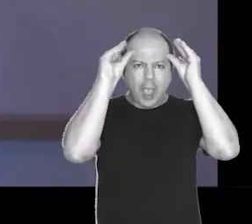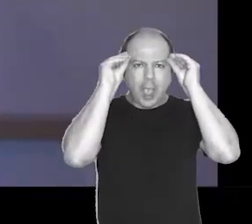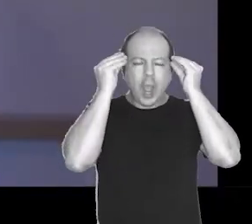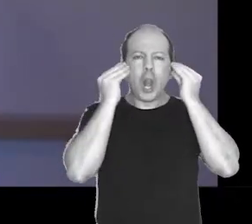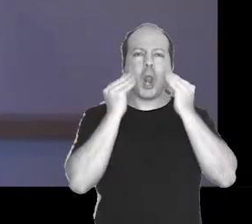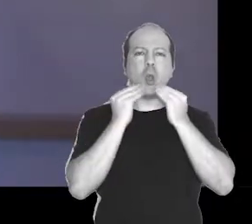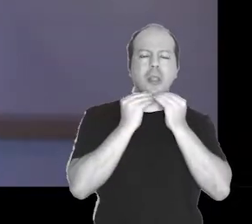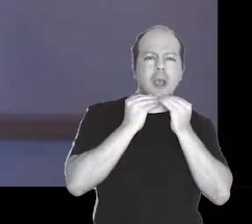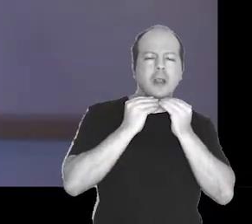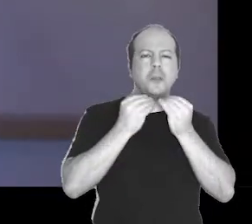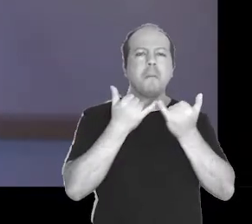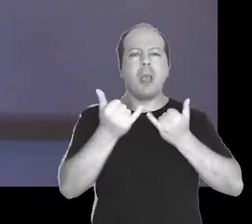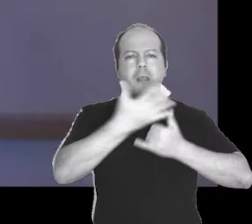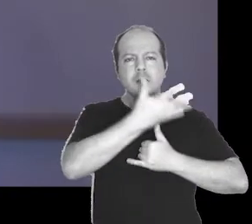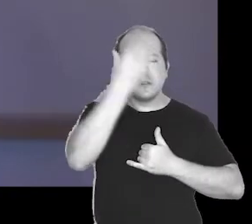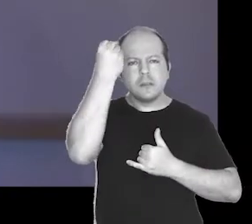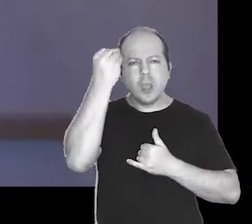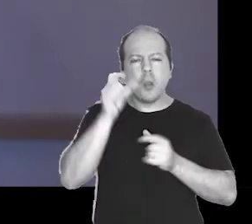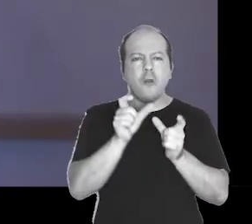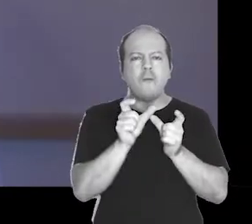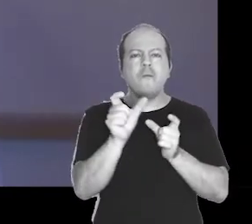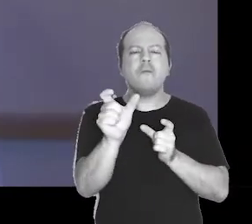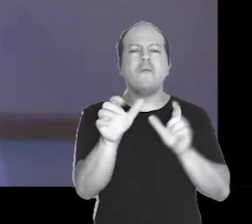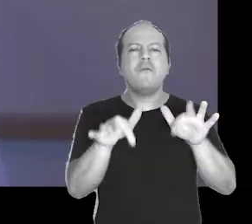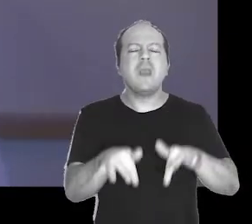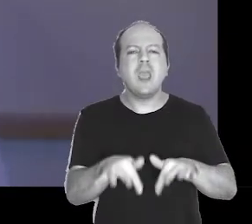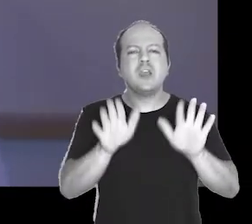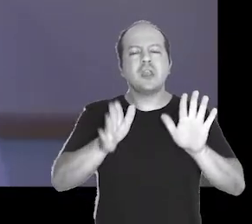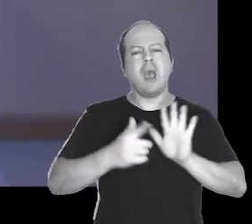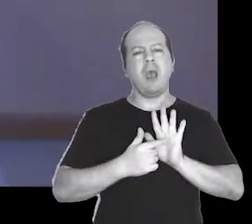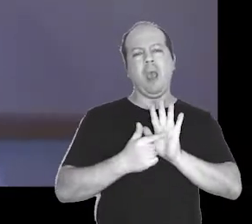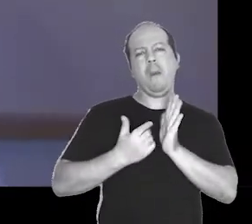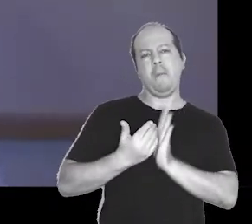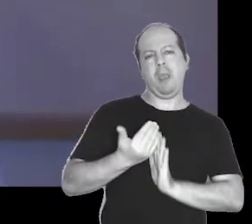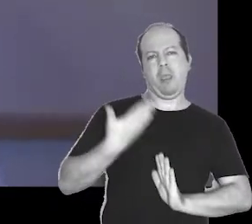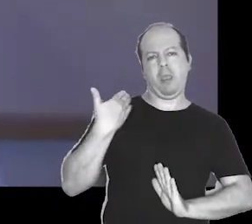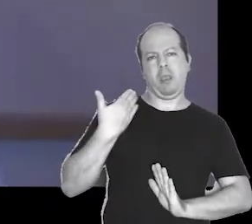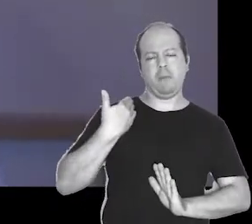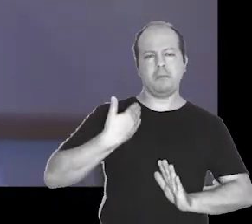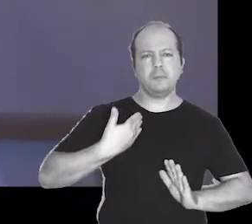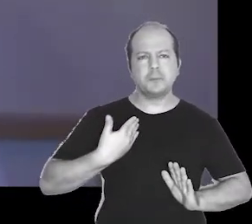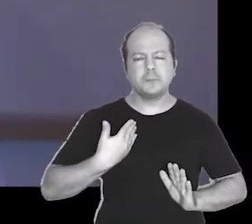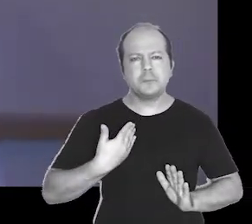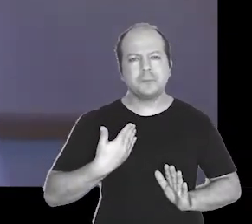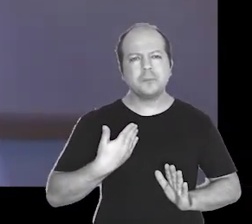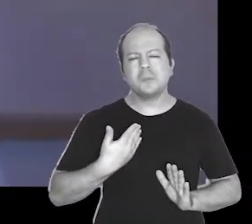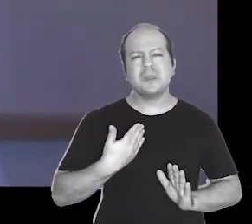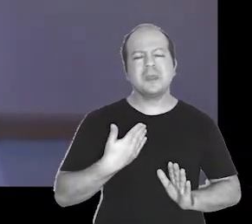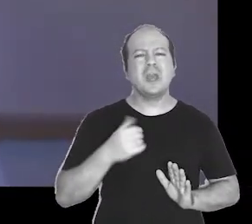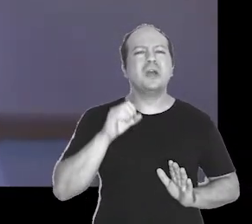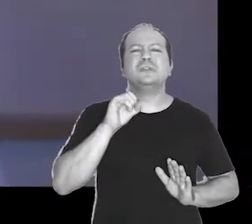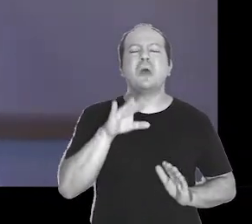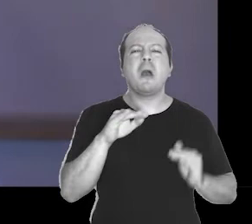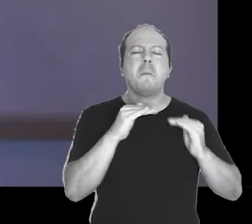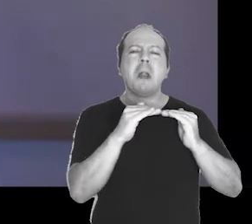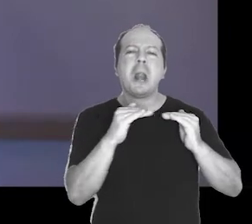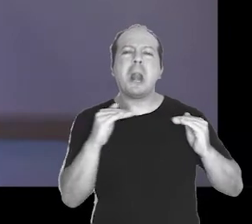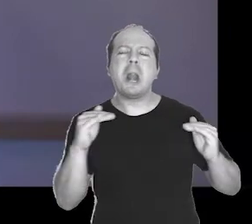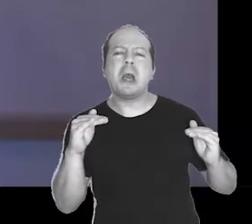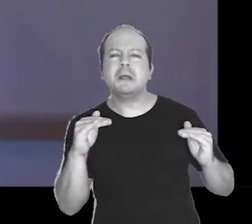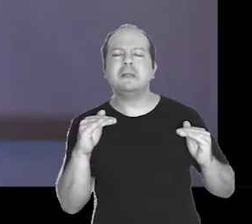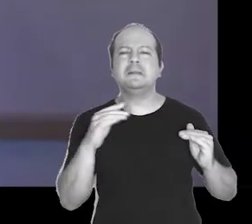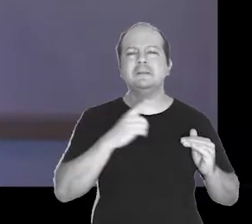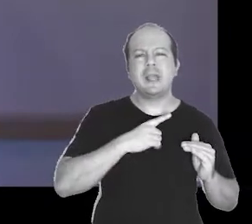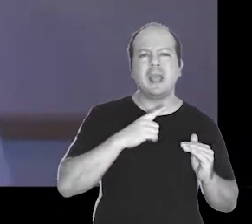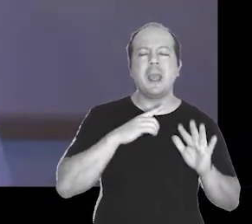esquecido no fim da frase que já tinha indicado no princípio. É apenas uma ninharia